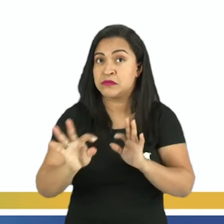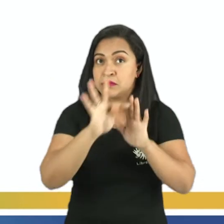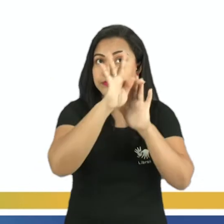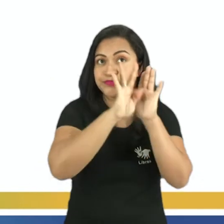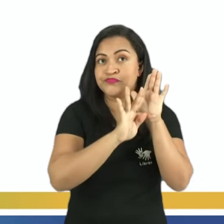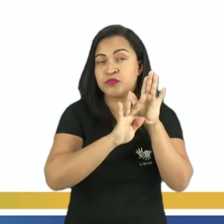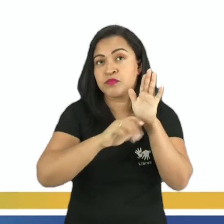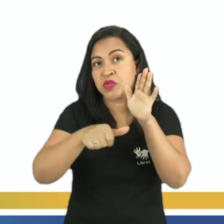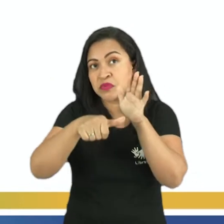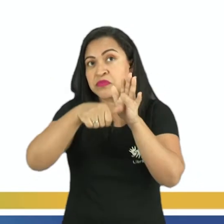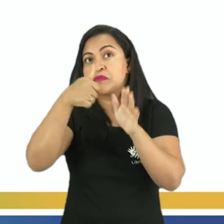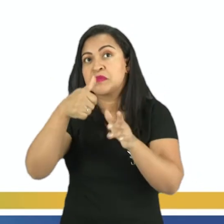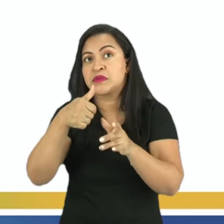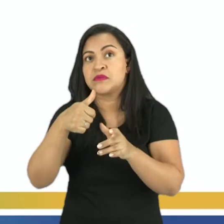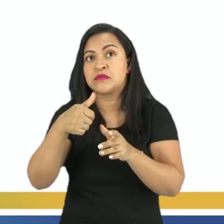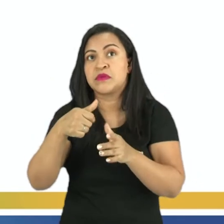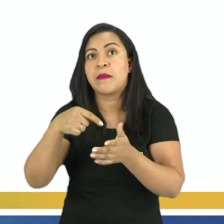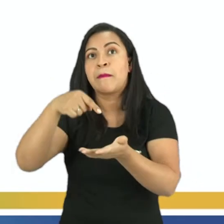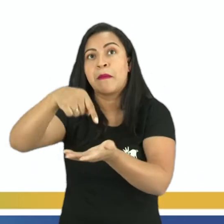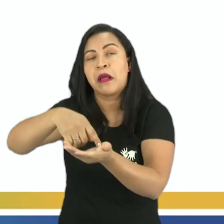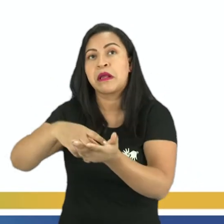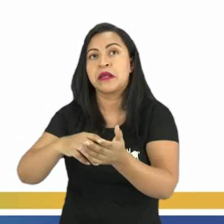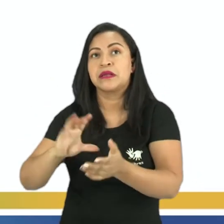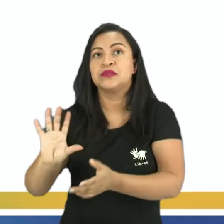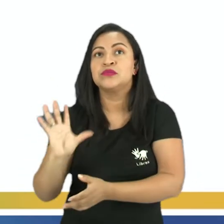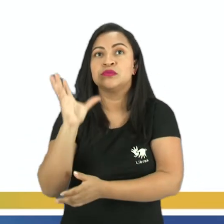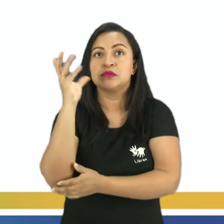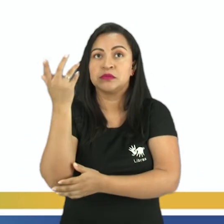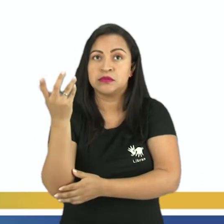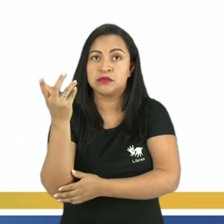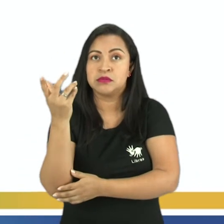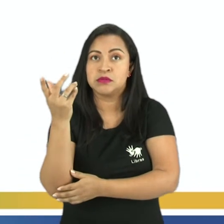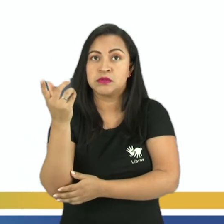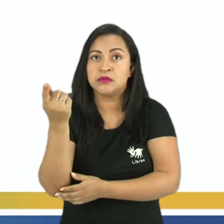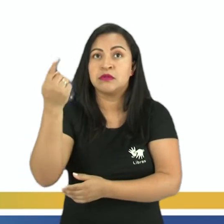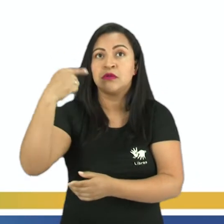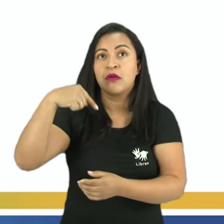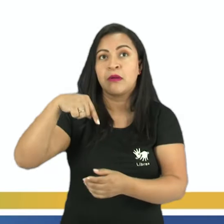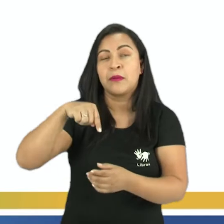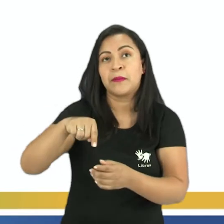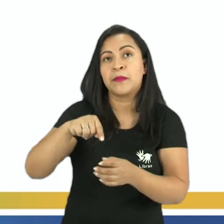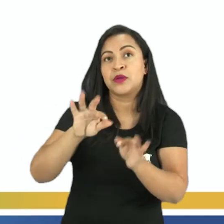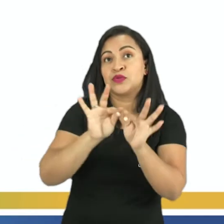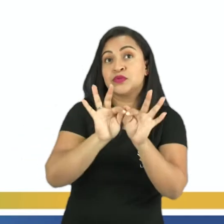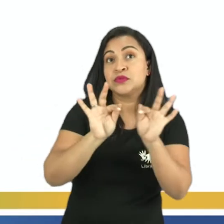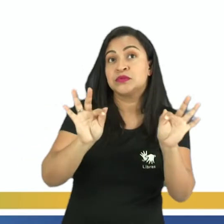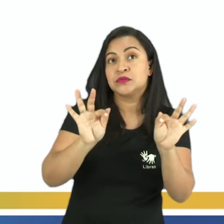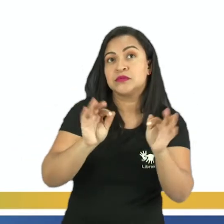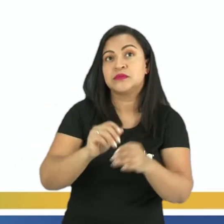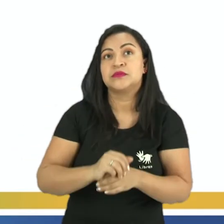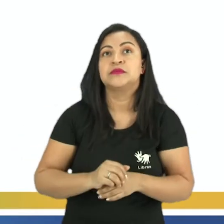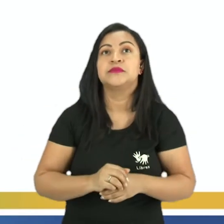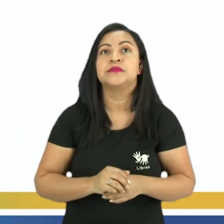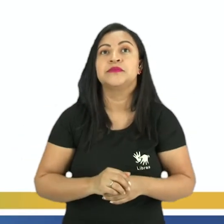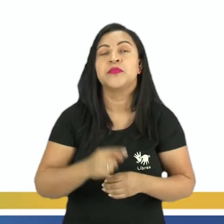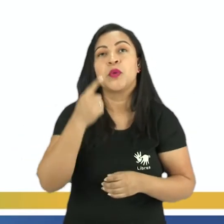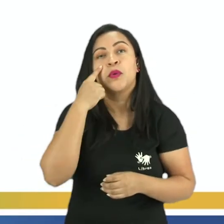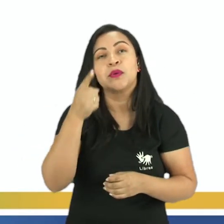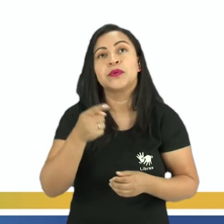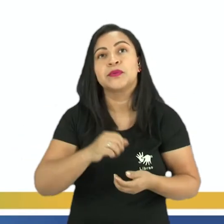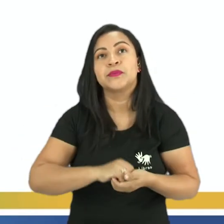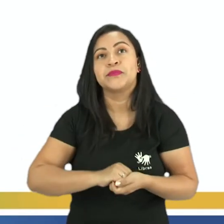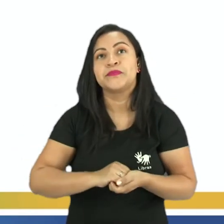ter primeiro a marcação da cena e logo abaixo a nossa rubrica. Olha aí ela aparecendo para vocês